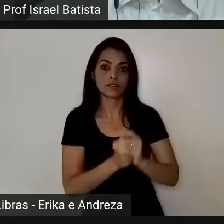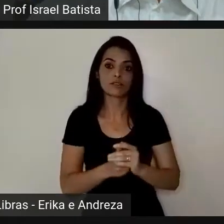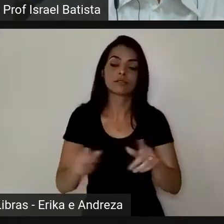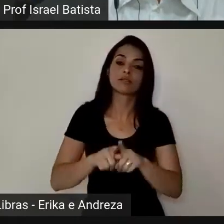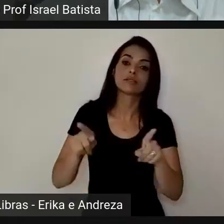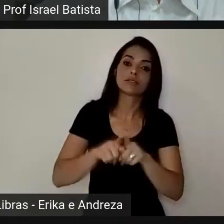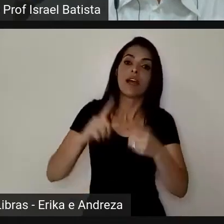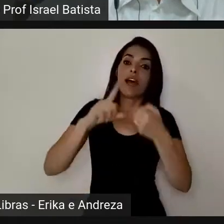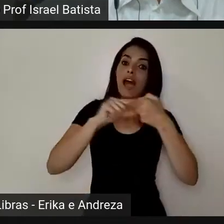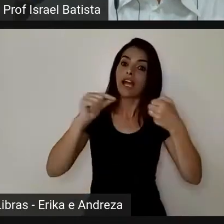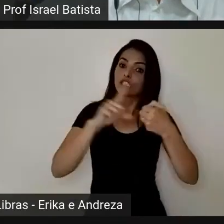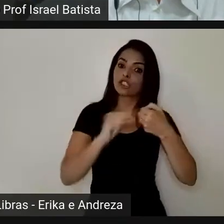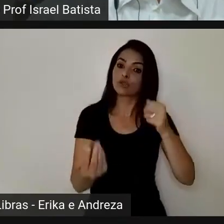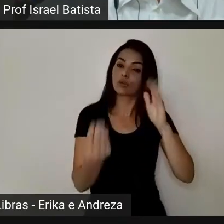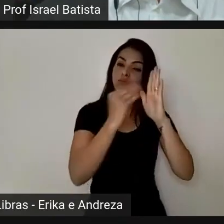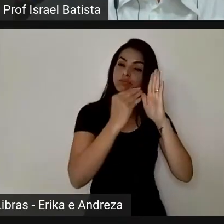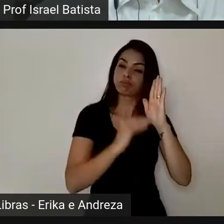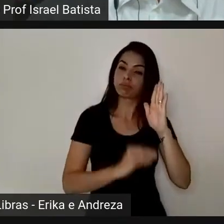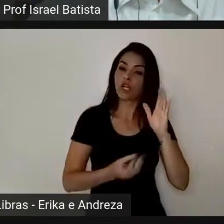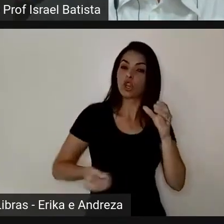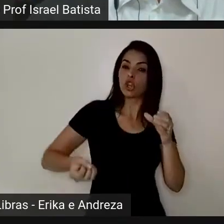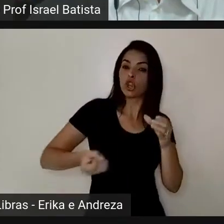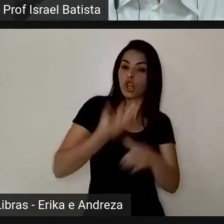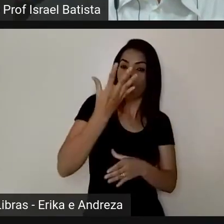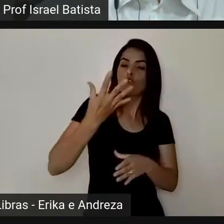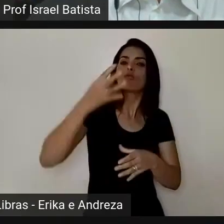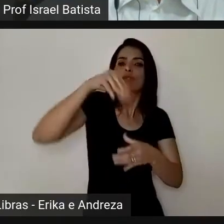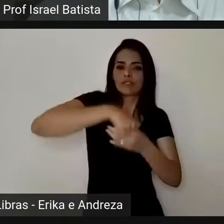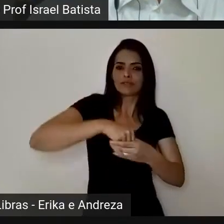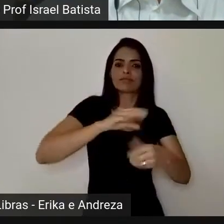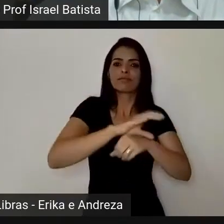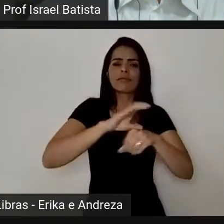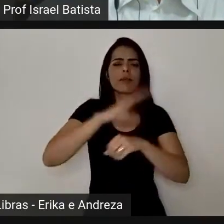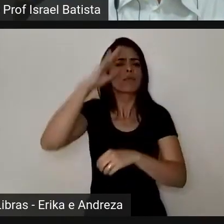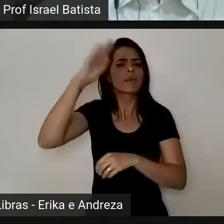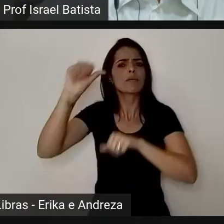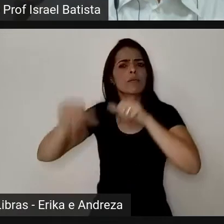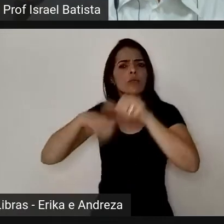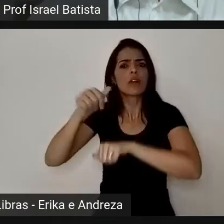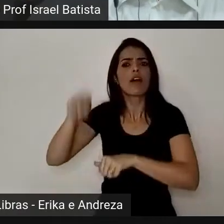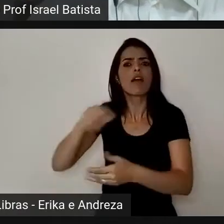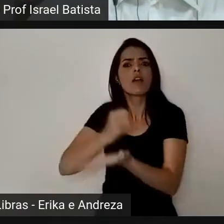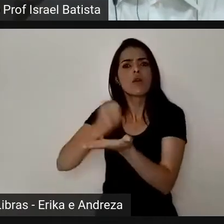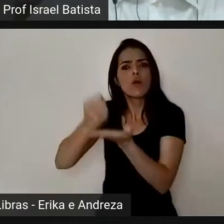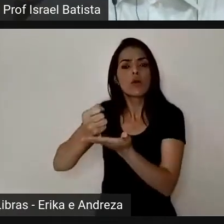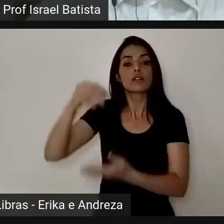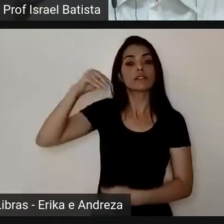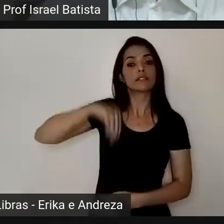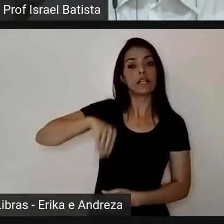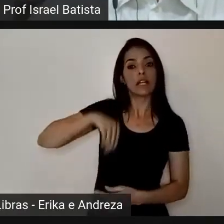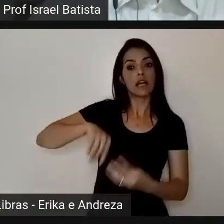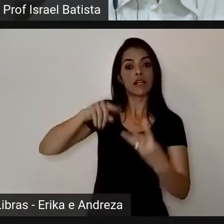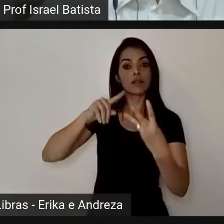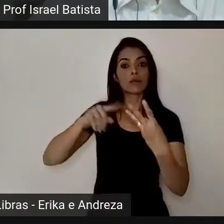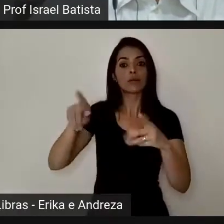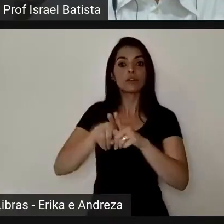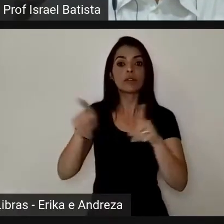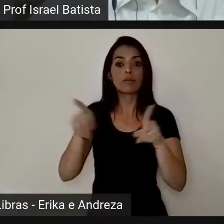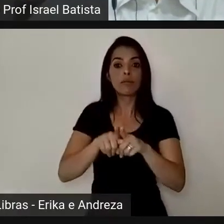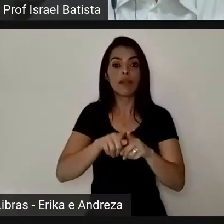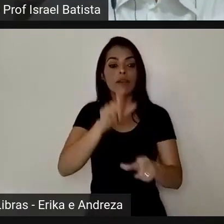artigos inteiros. As principais mudanças vão tratar, então, da contratação, da remuneração e do descremento